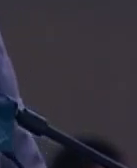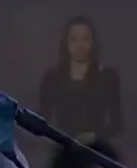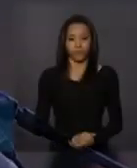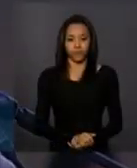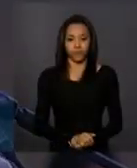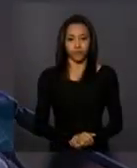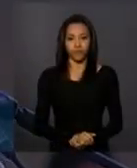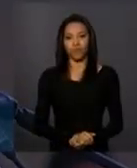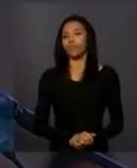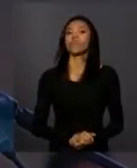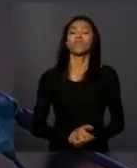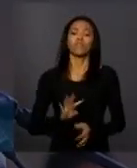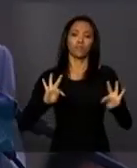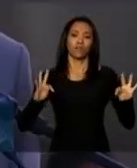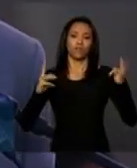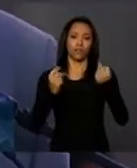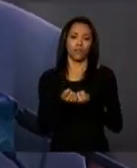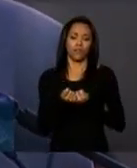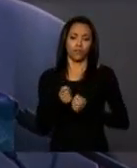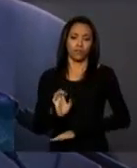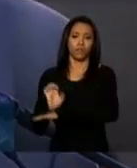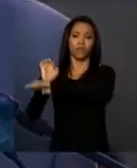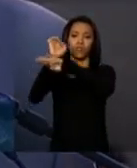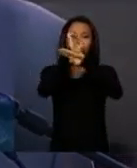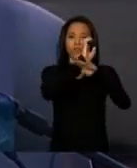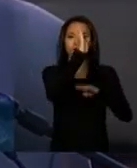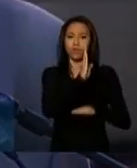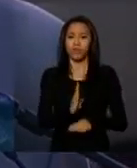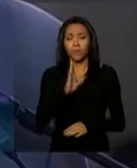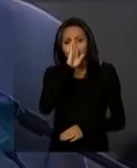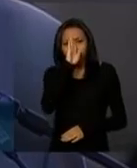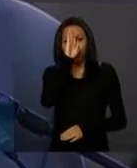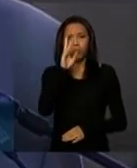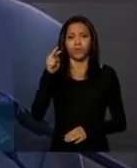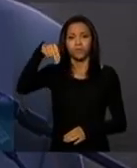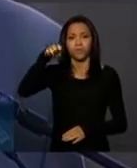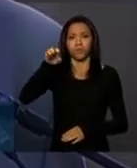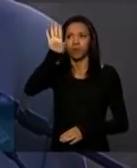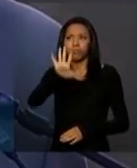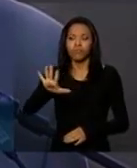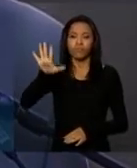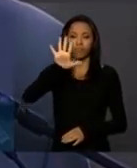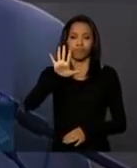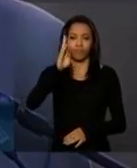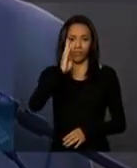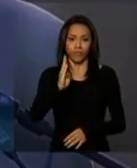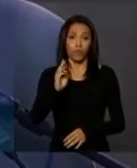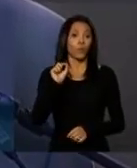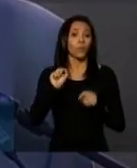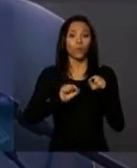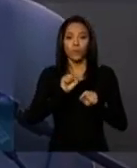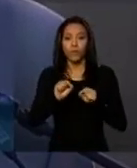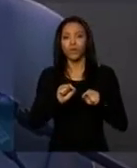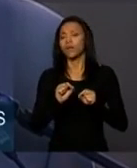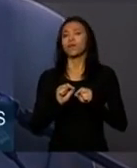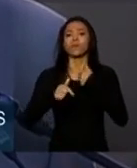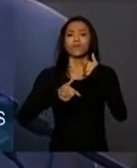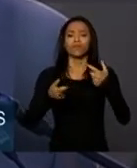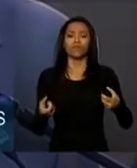estados brasileiros, principalmente dos Nordeste do Brasil, uma operação com o Banco